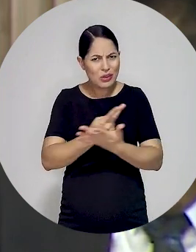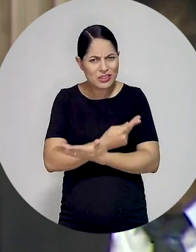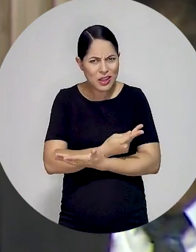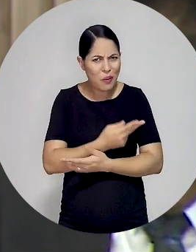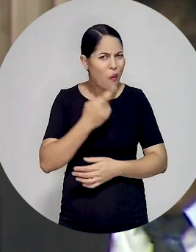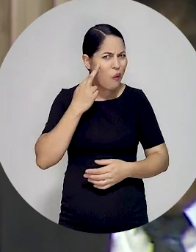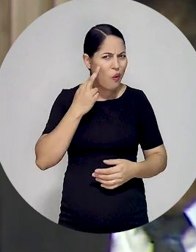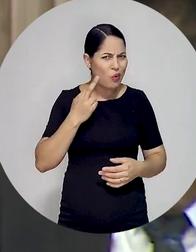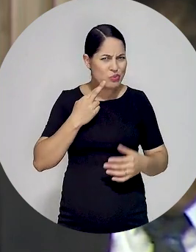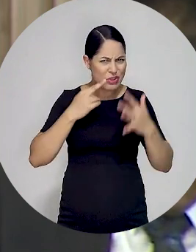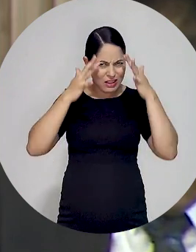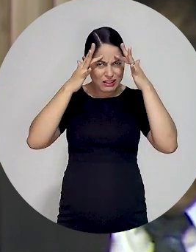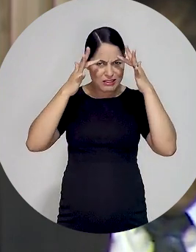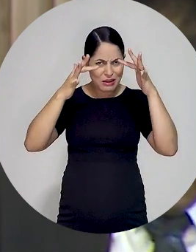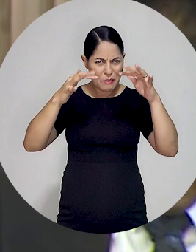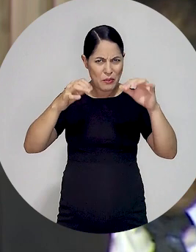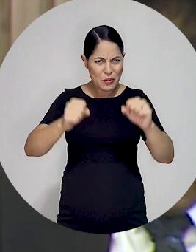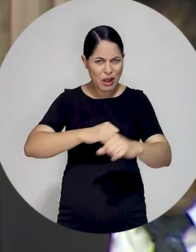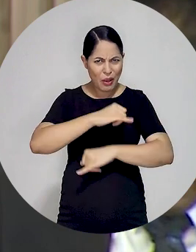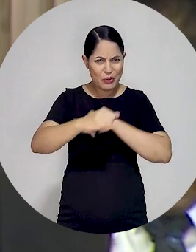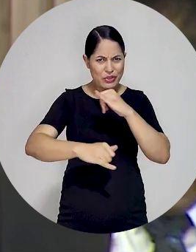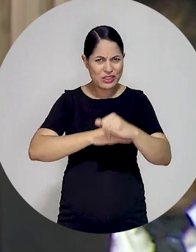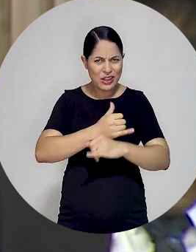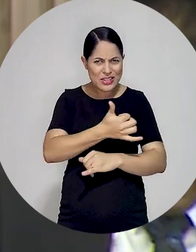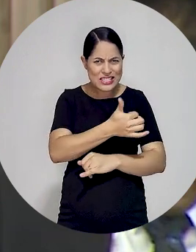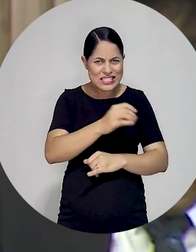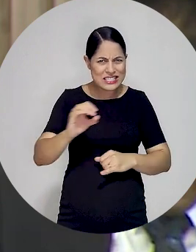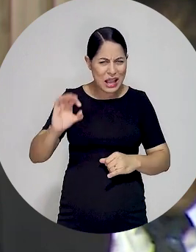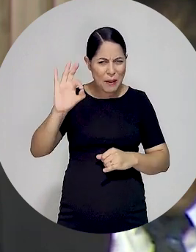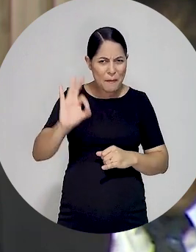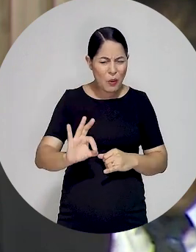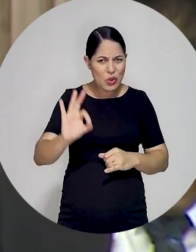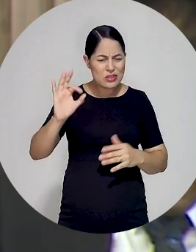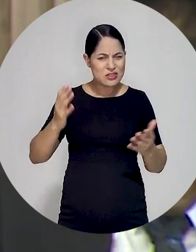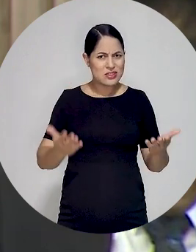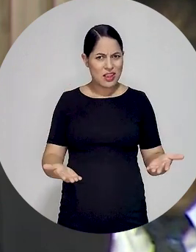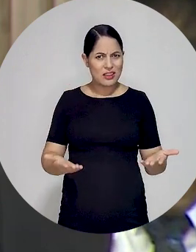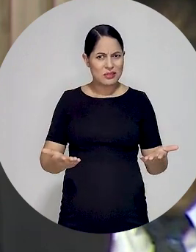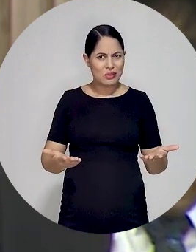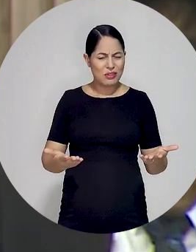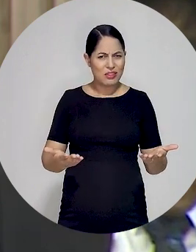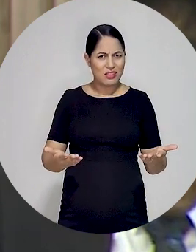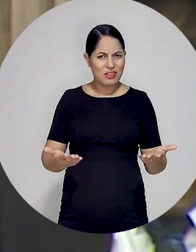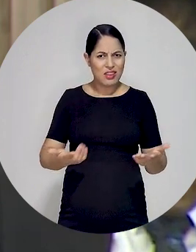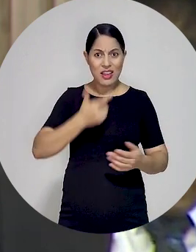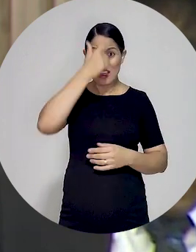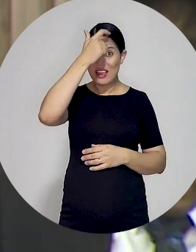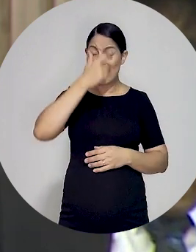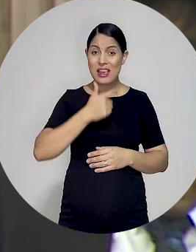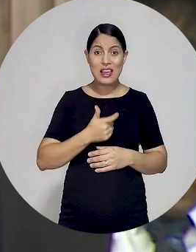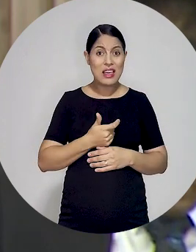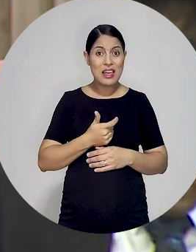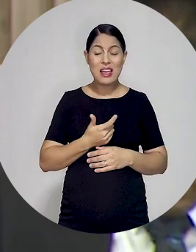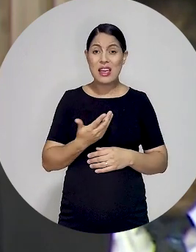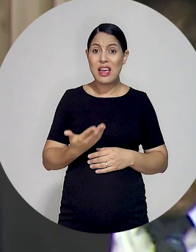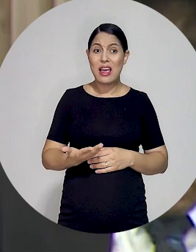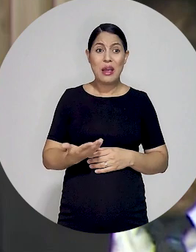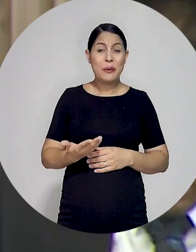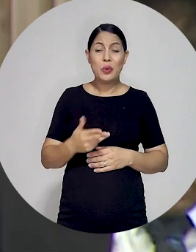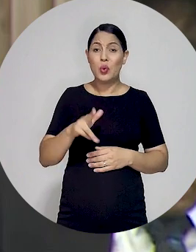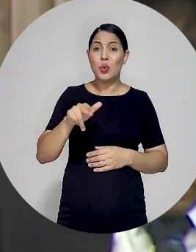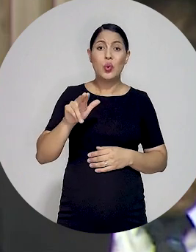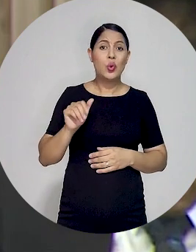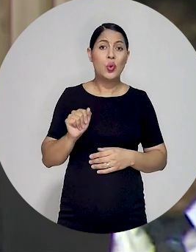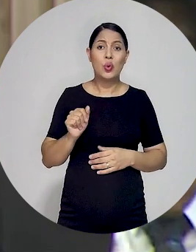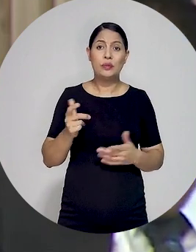prática, instalou-se em Rondônia um tribunal 100% digital. Eu com 8 meses